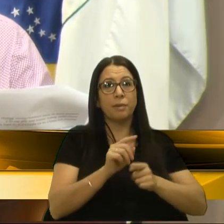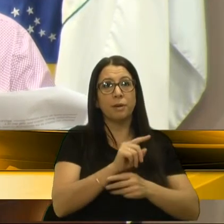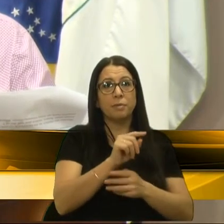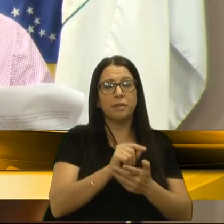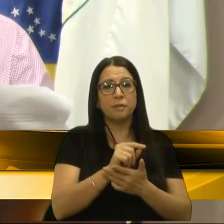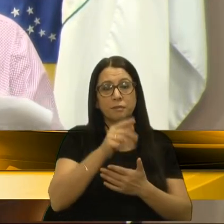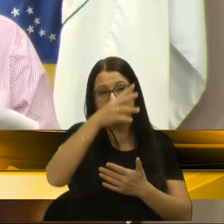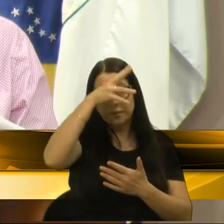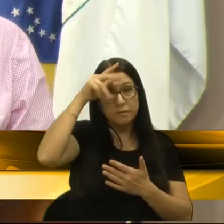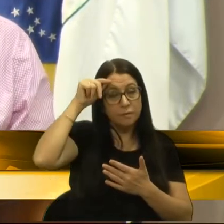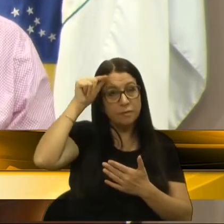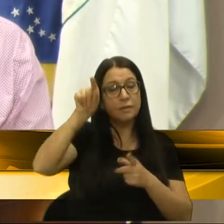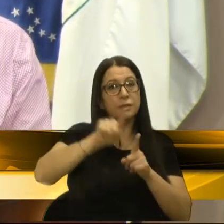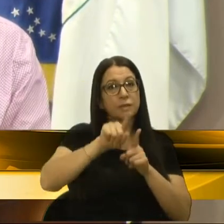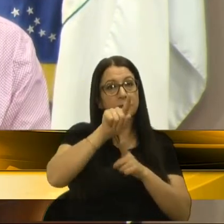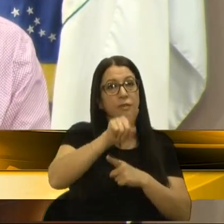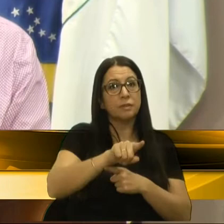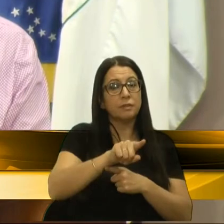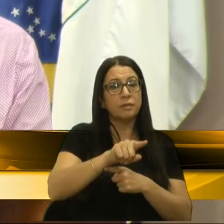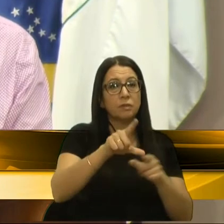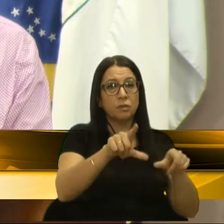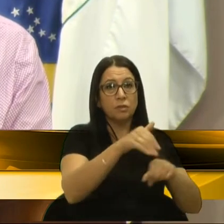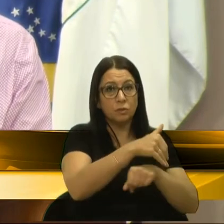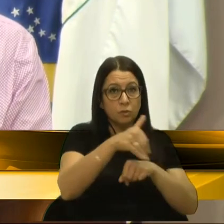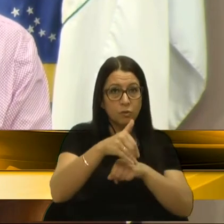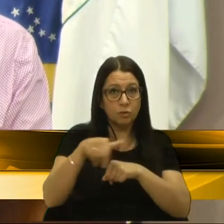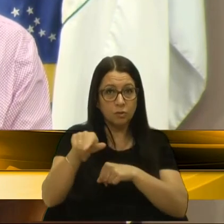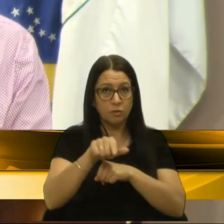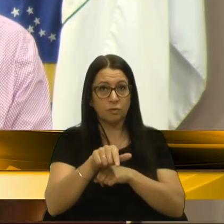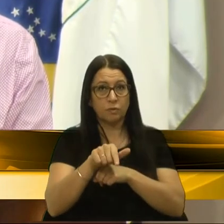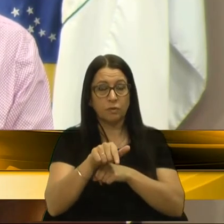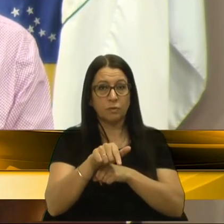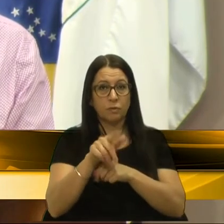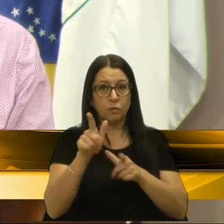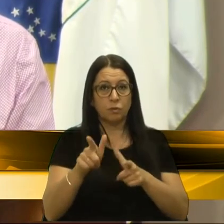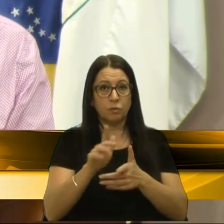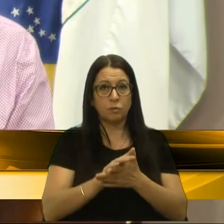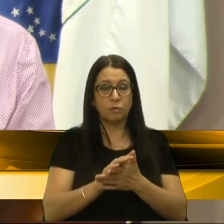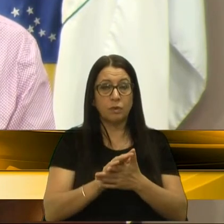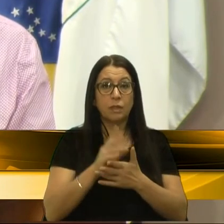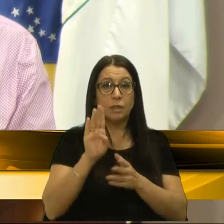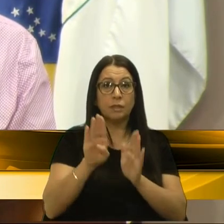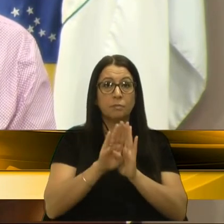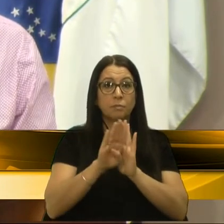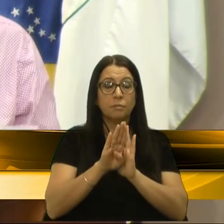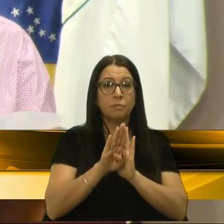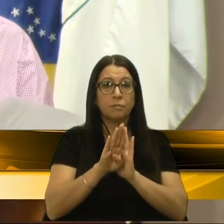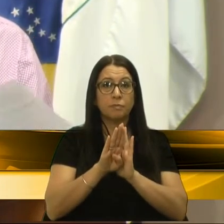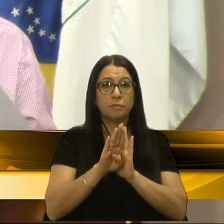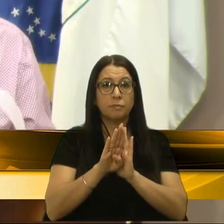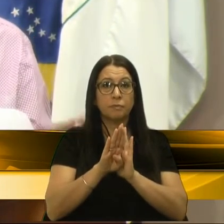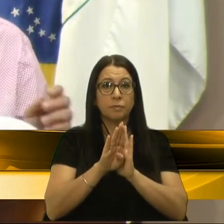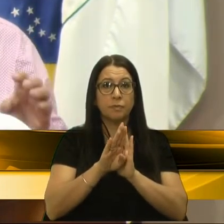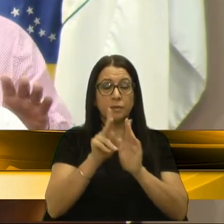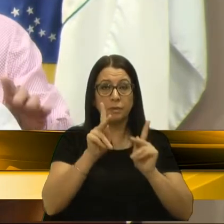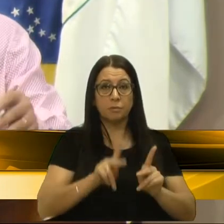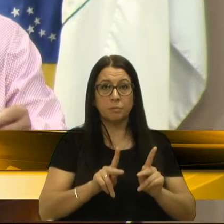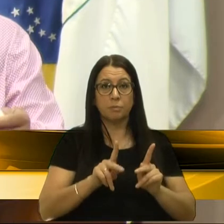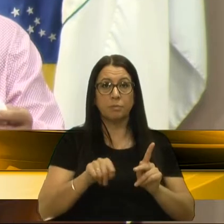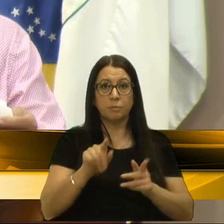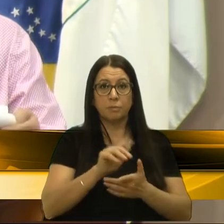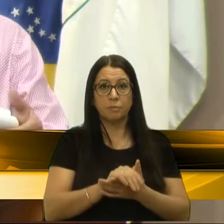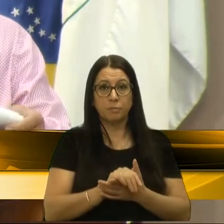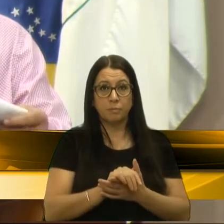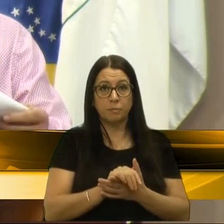público para adotar os locadores urbanos das atuais municipalidades que beneficiam essas pessoas. São esses